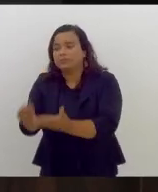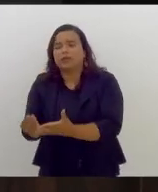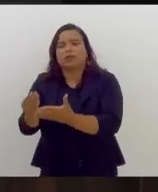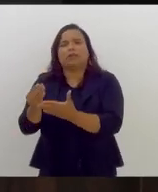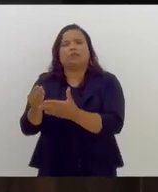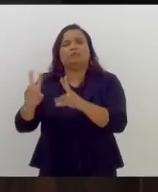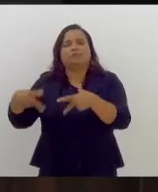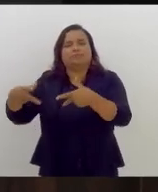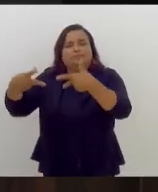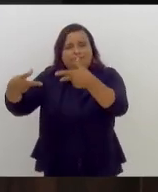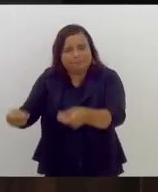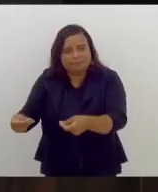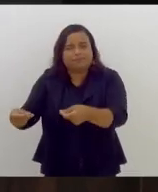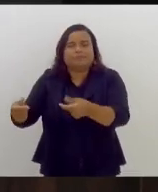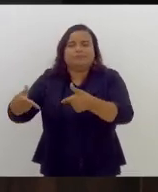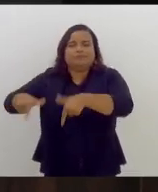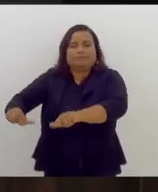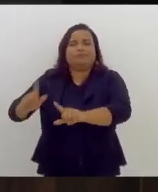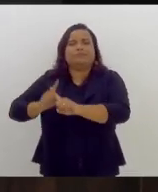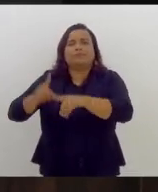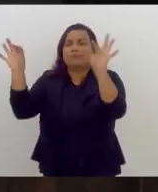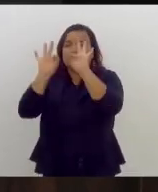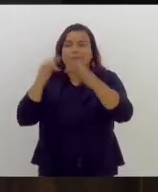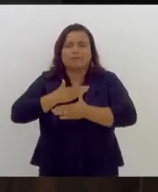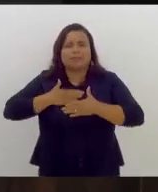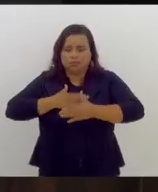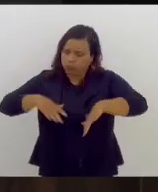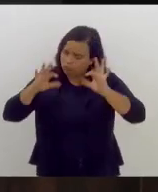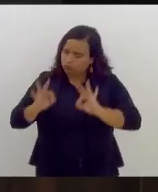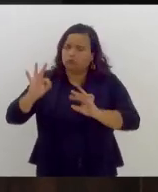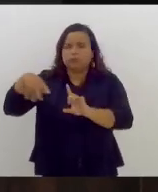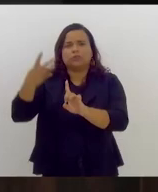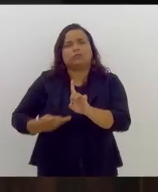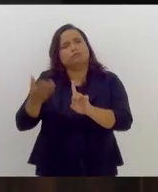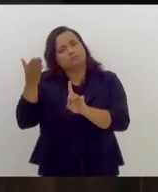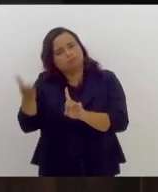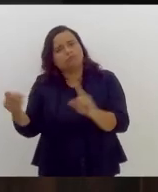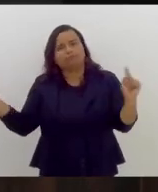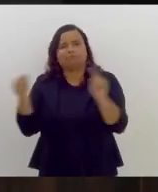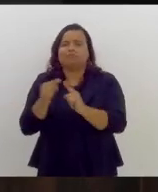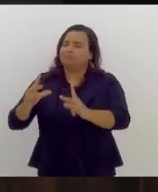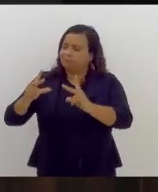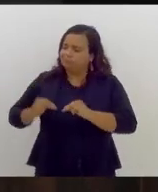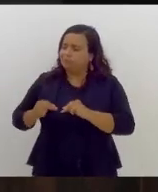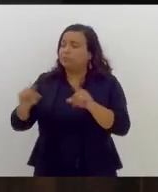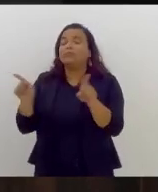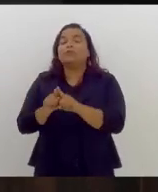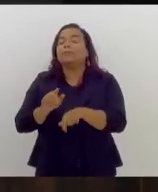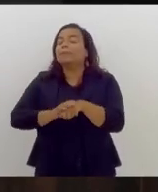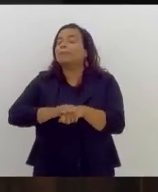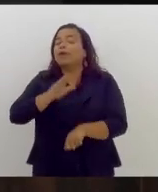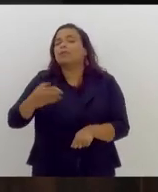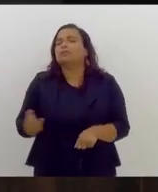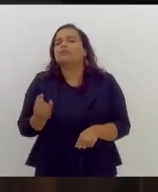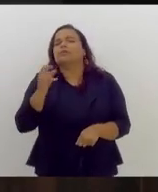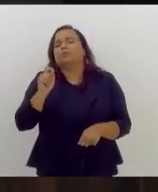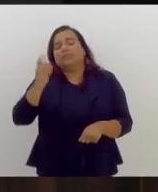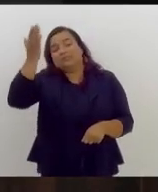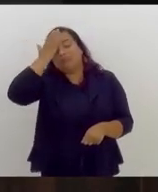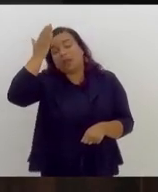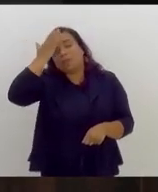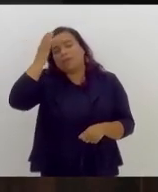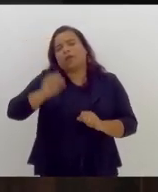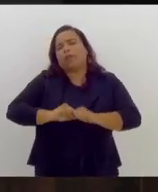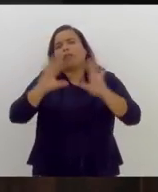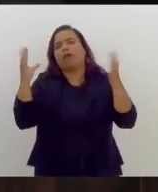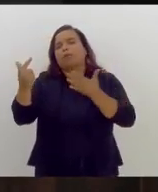comenda, não só com a alegria de fazer justiça ao homenageado, mas, acima de tudo, pela compreensão